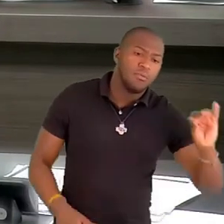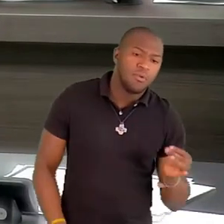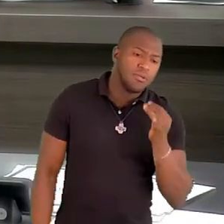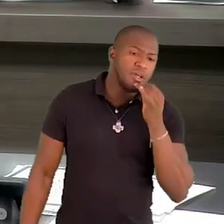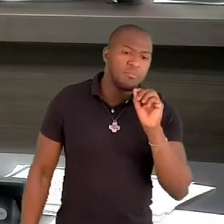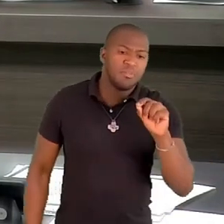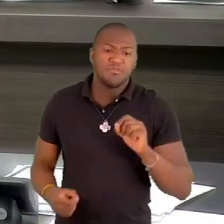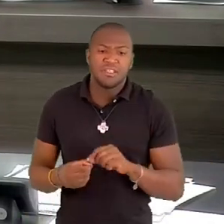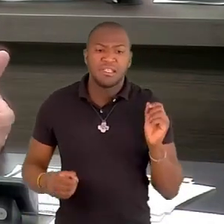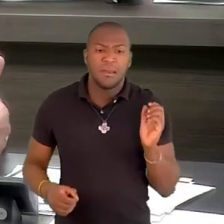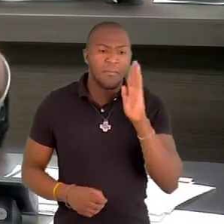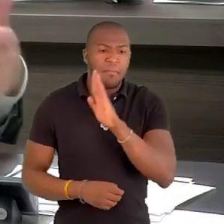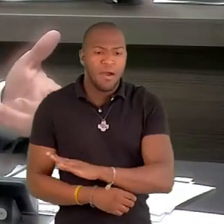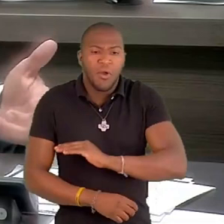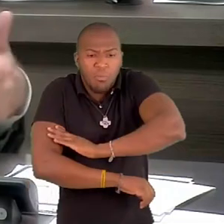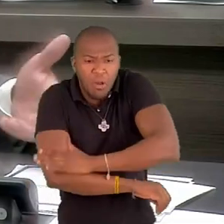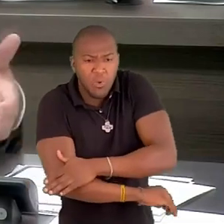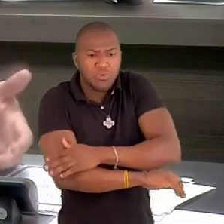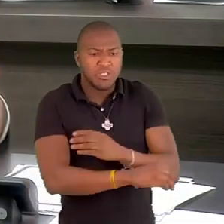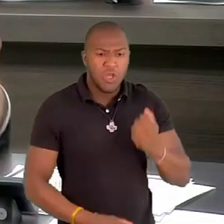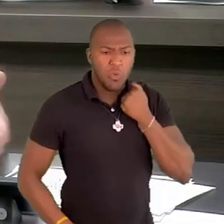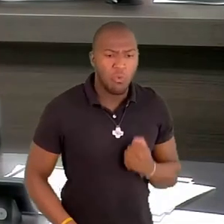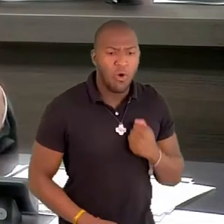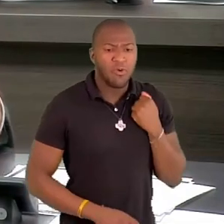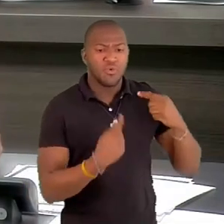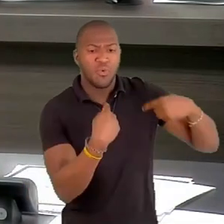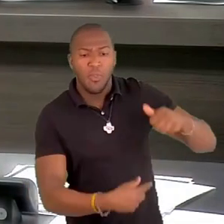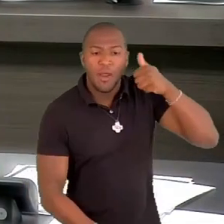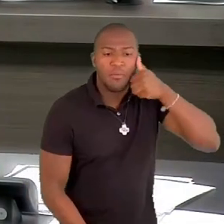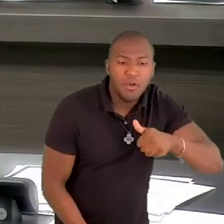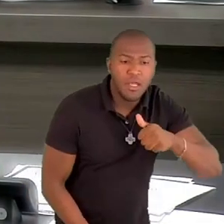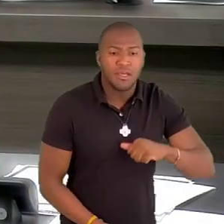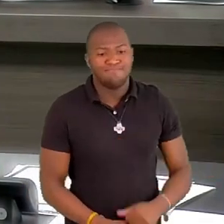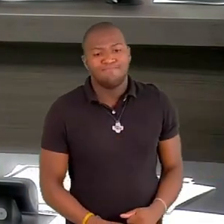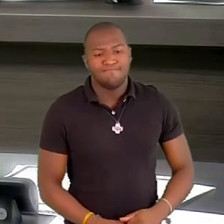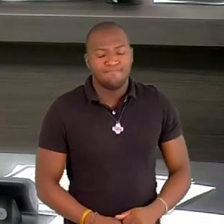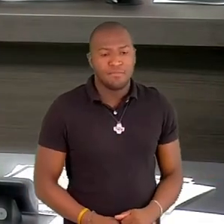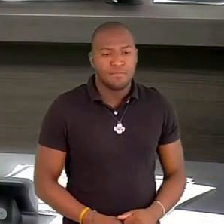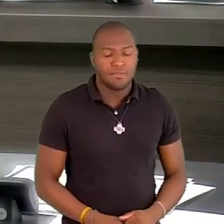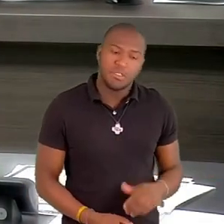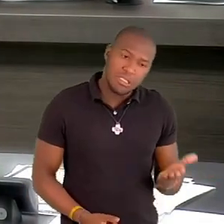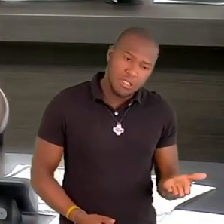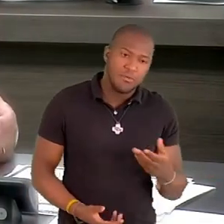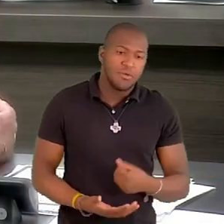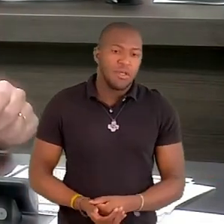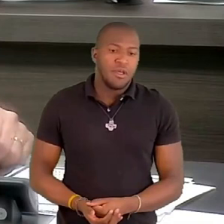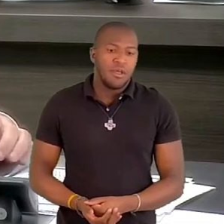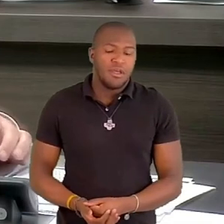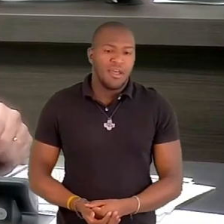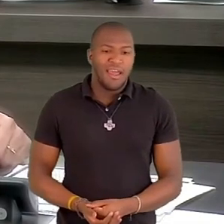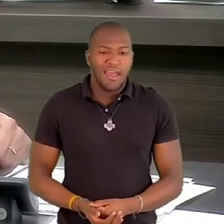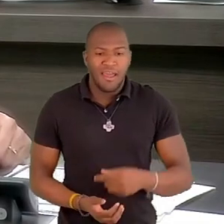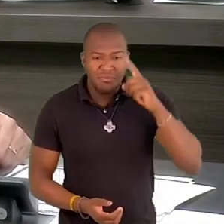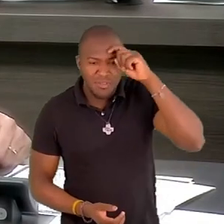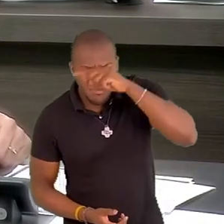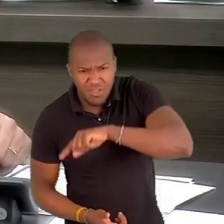para se lançar ódio em relação à mulher, para se ter uma postura misógina. Então, é uma situação duplamente agravada